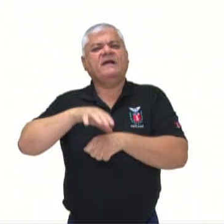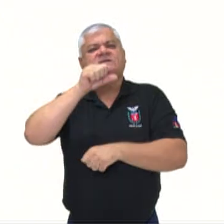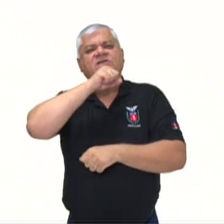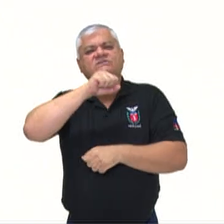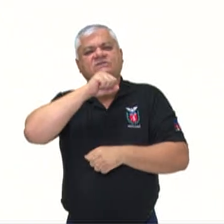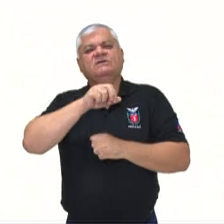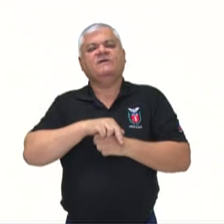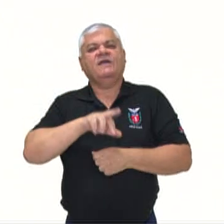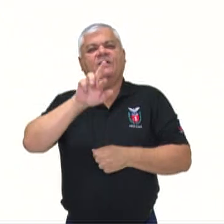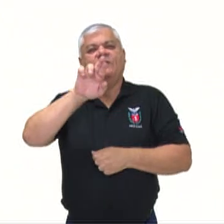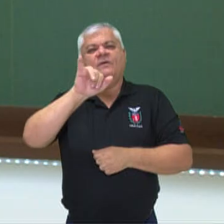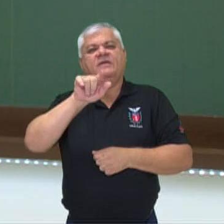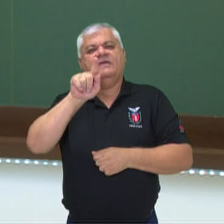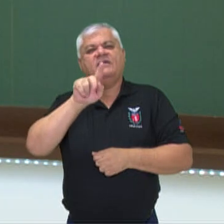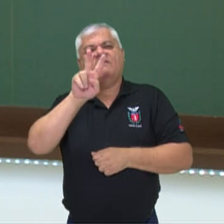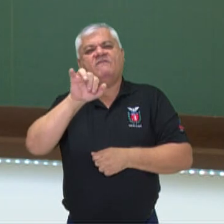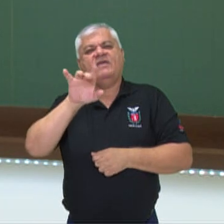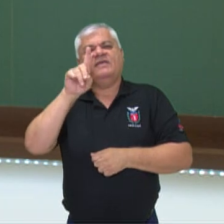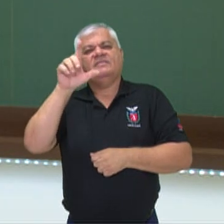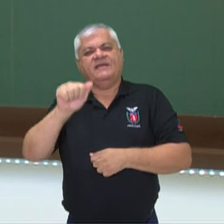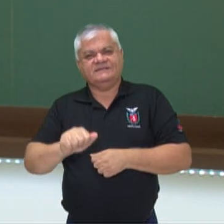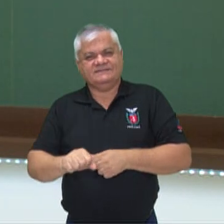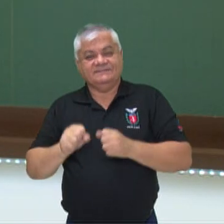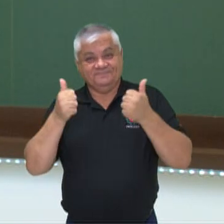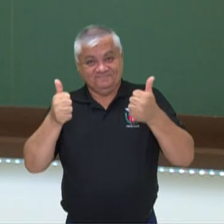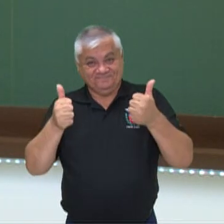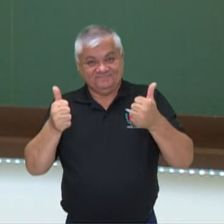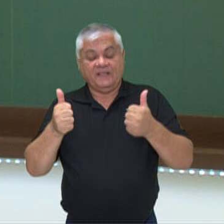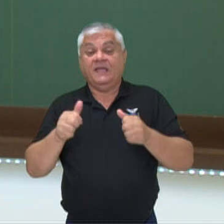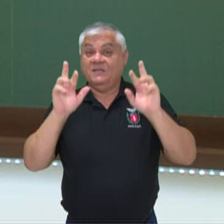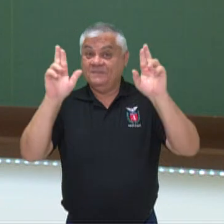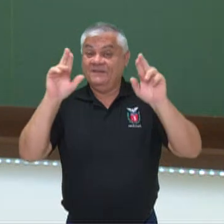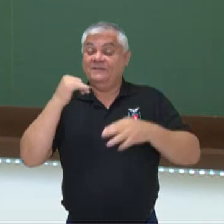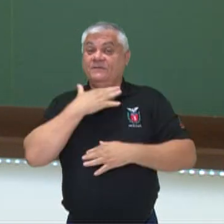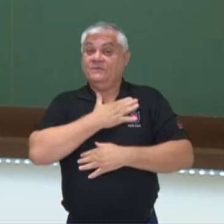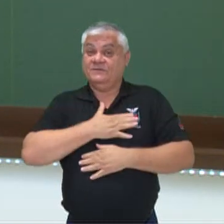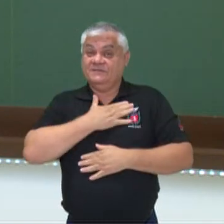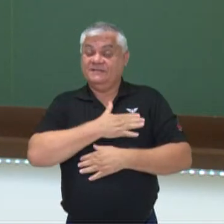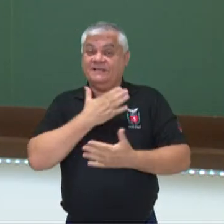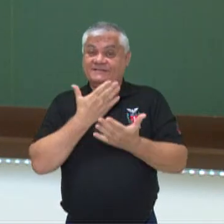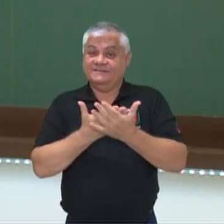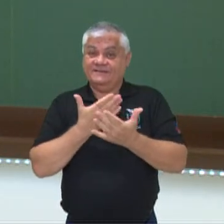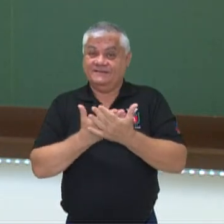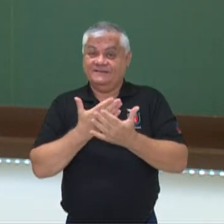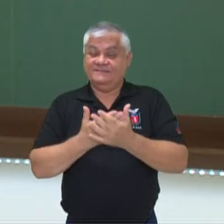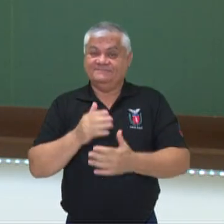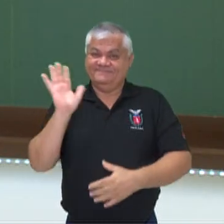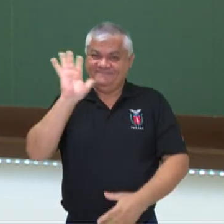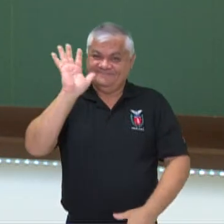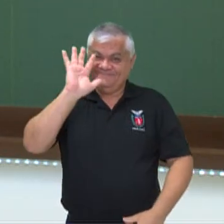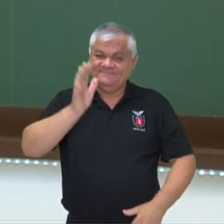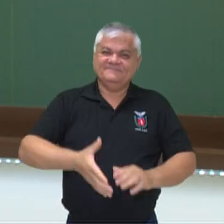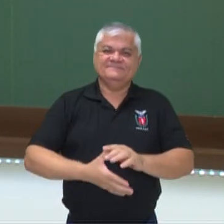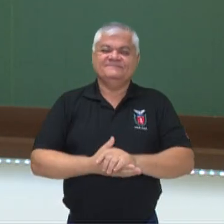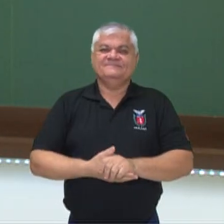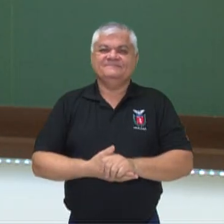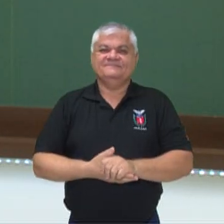Torá, do Islã é o Corão. Eu espero que vocês tenham gostado desta aula e até a próxima!